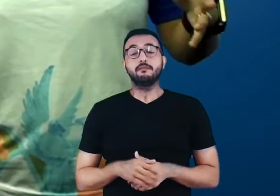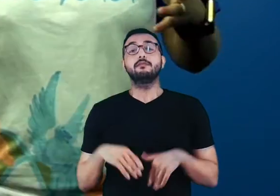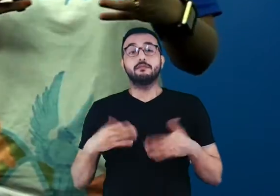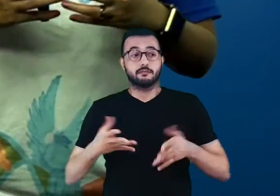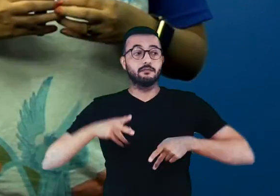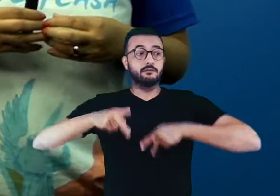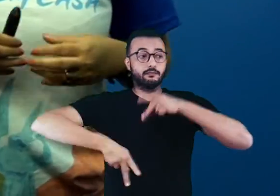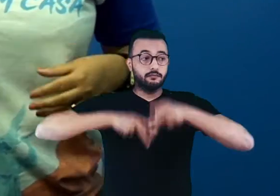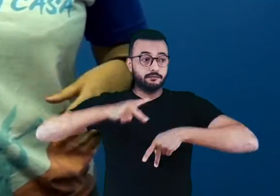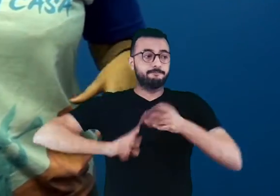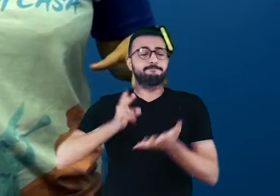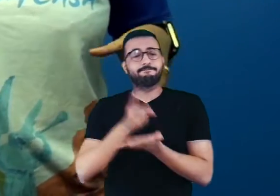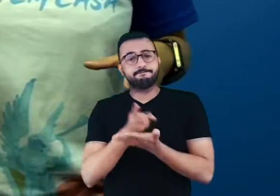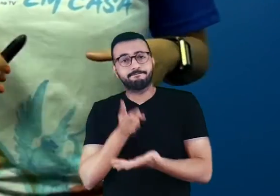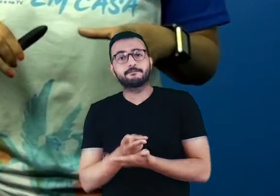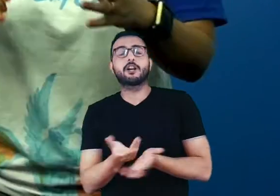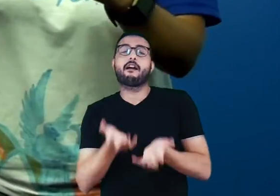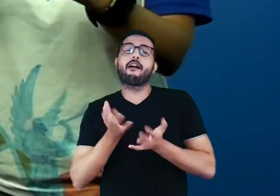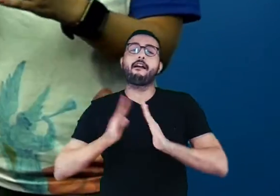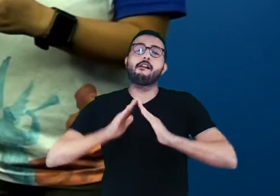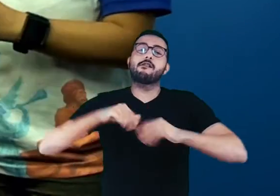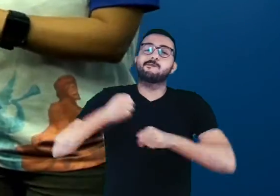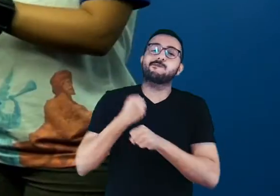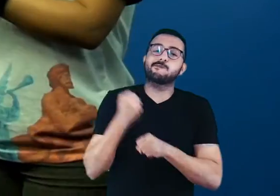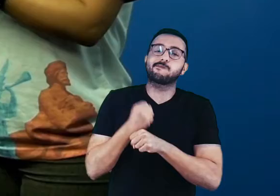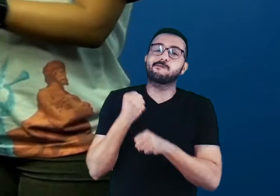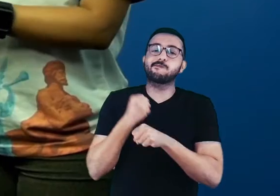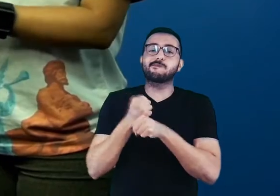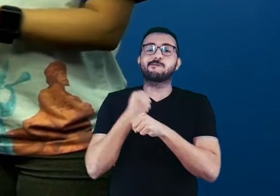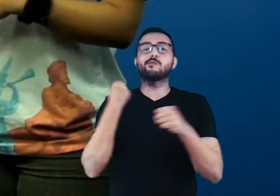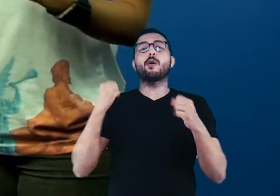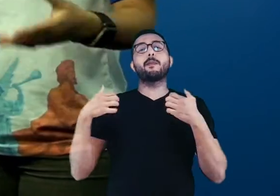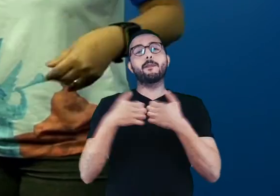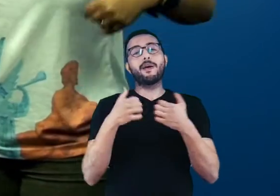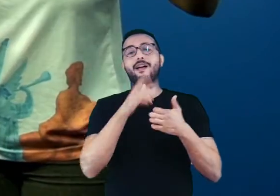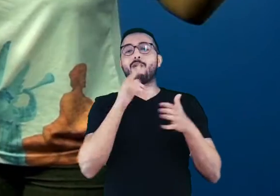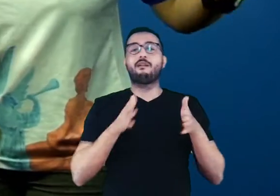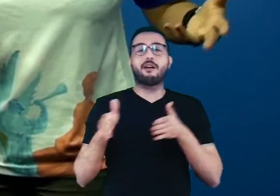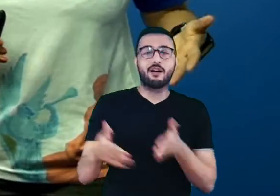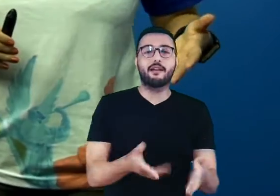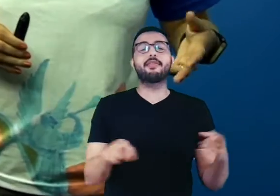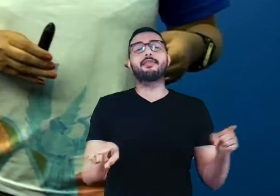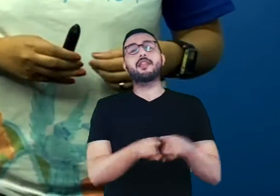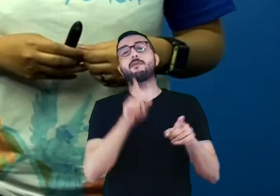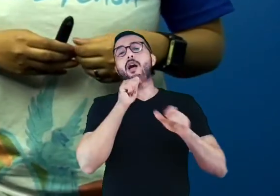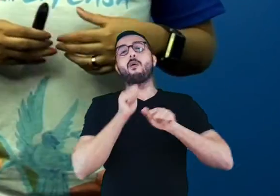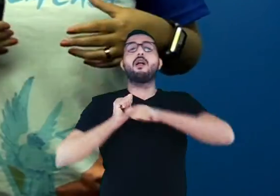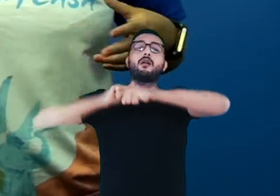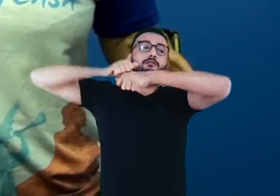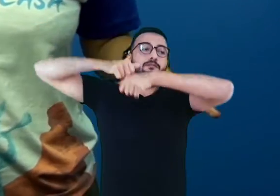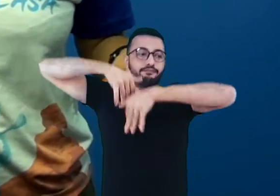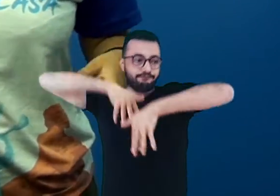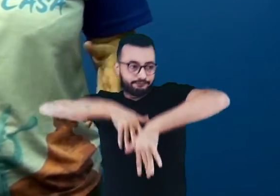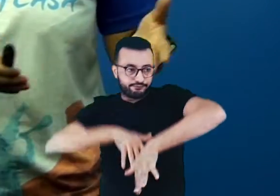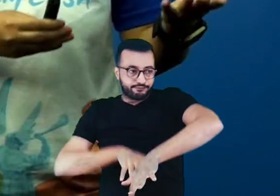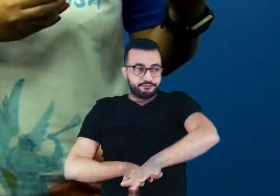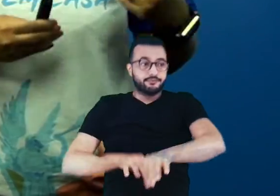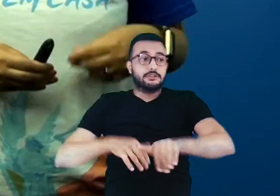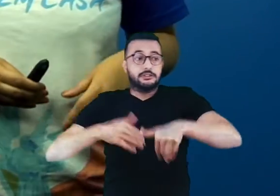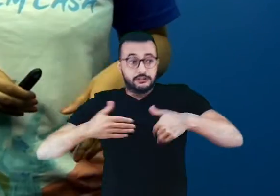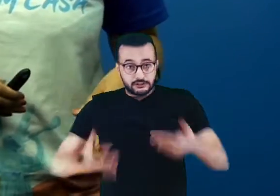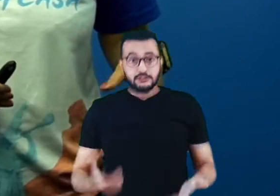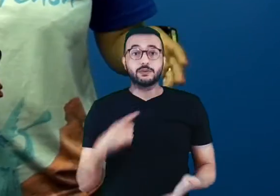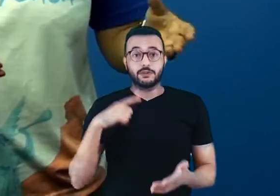os povos sempre procuravam edificar suas casas próximas aos rios e às nascentes de água. Então, dessa maneira, tinham